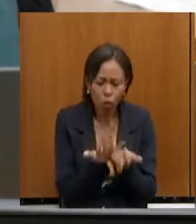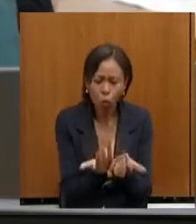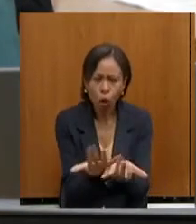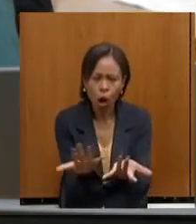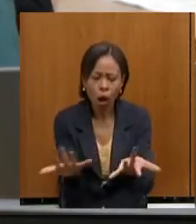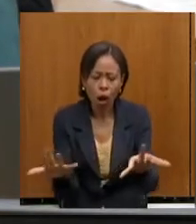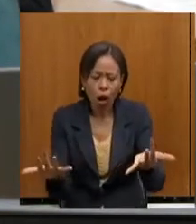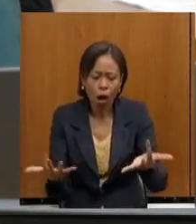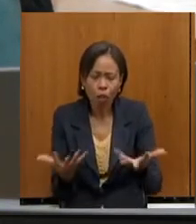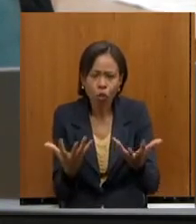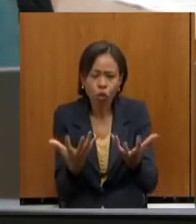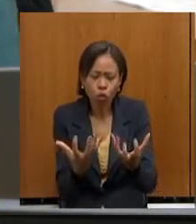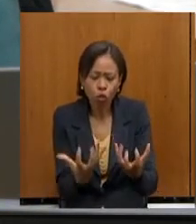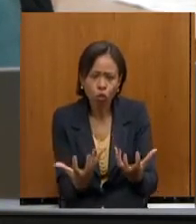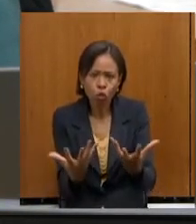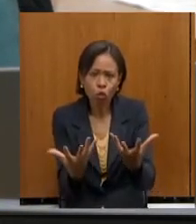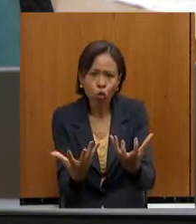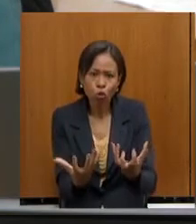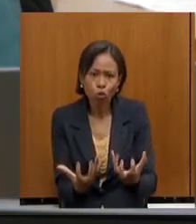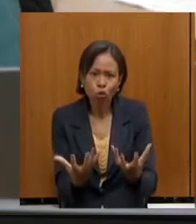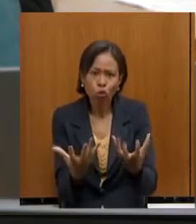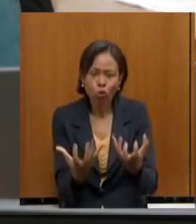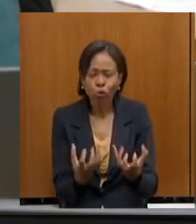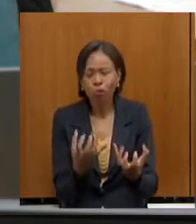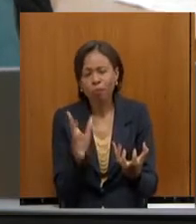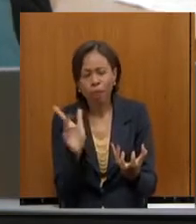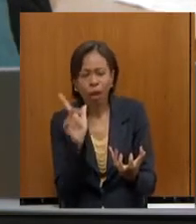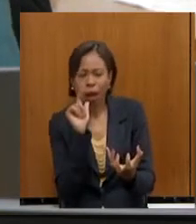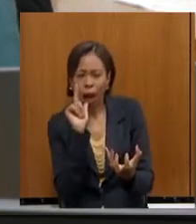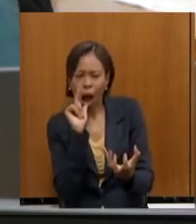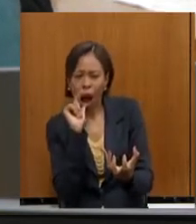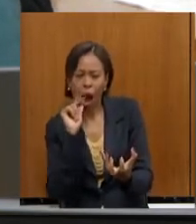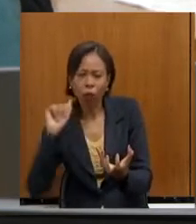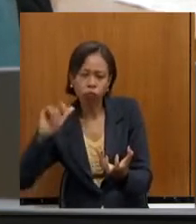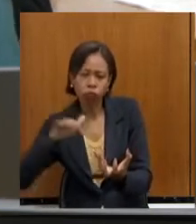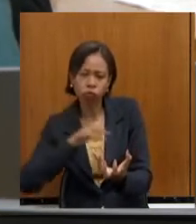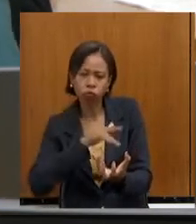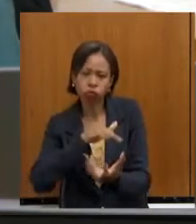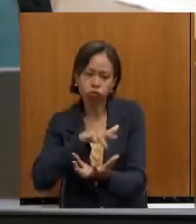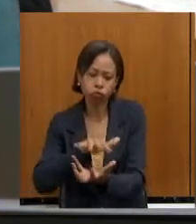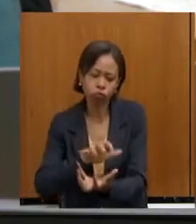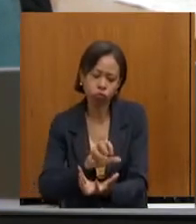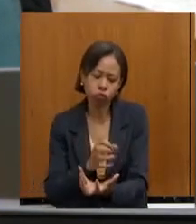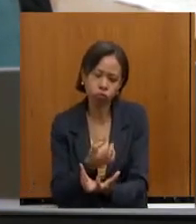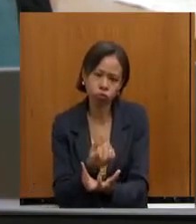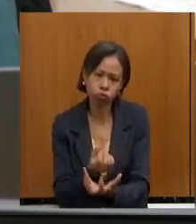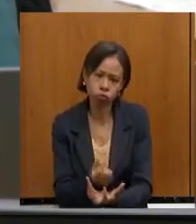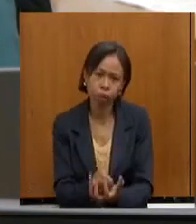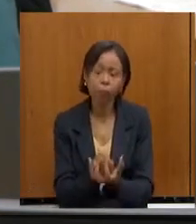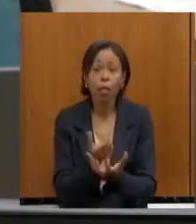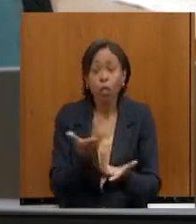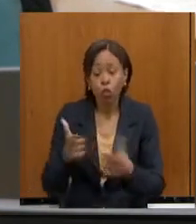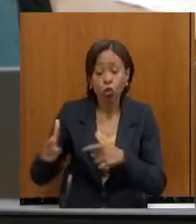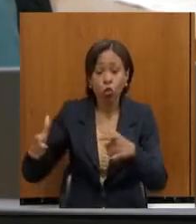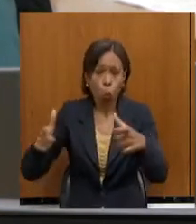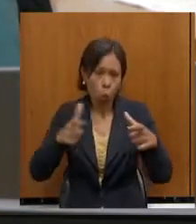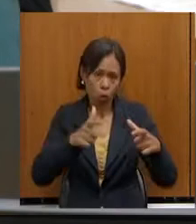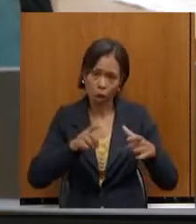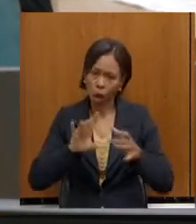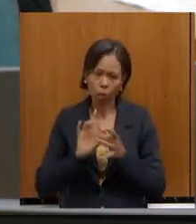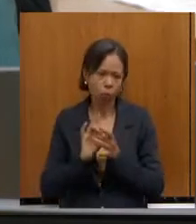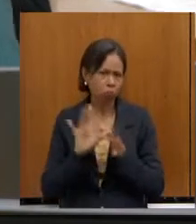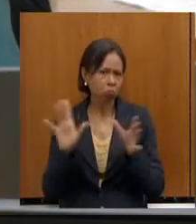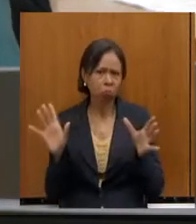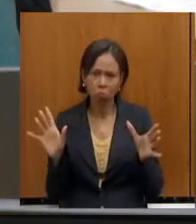a capacidade de infiltração da água no solo que pode ser feito em espaços públicos de utilização no período